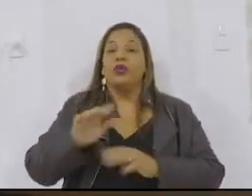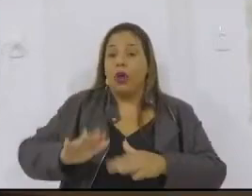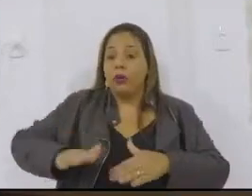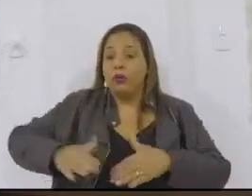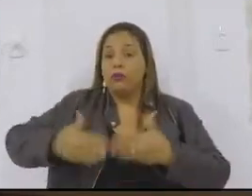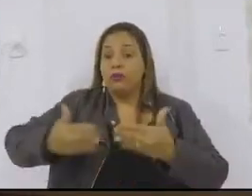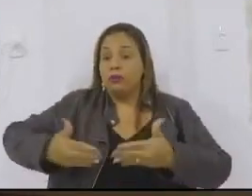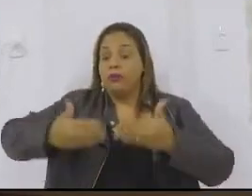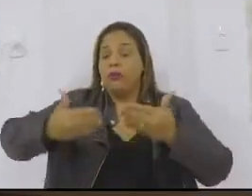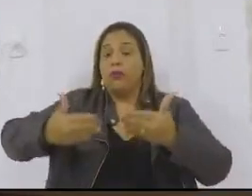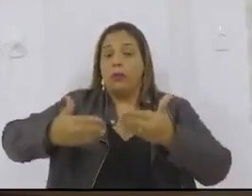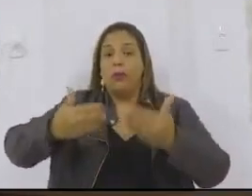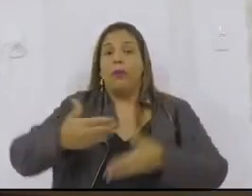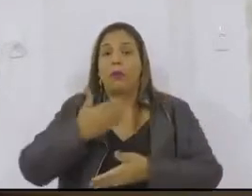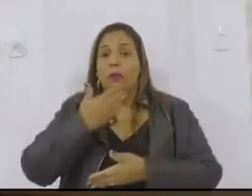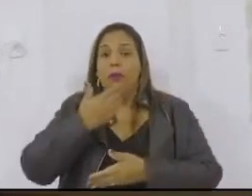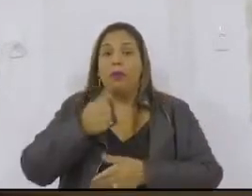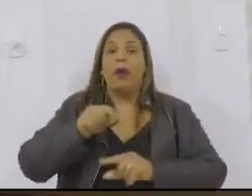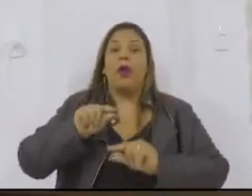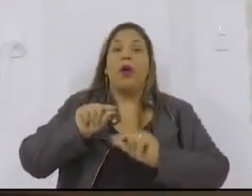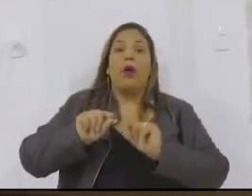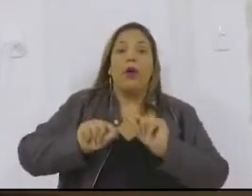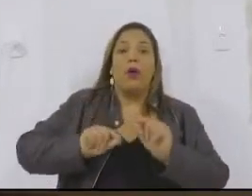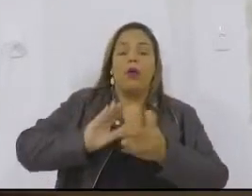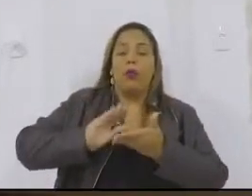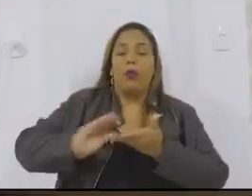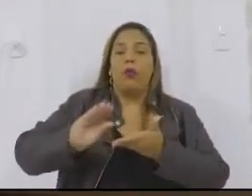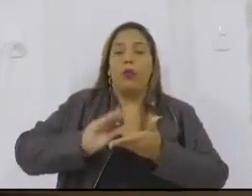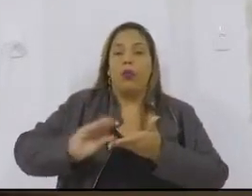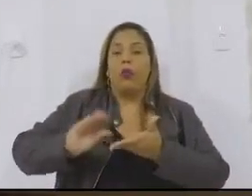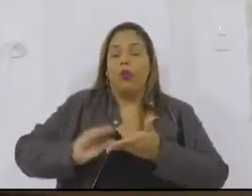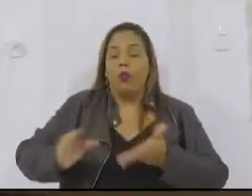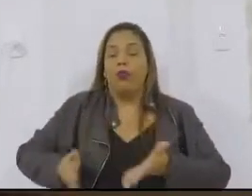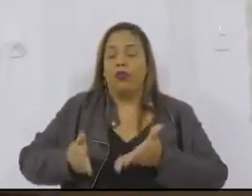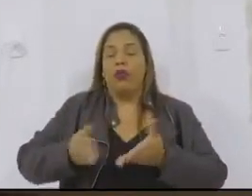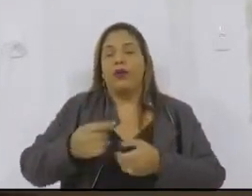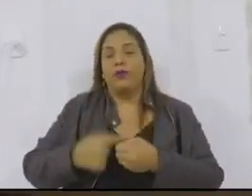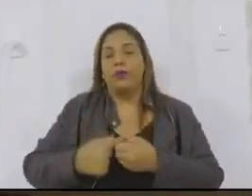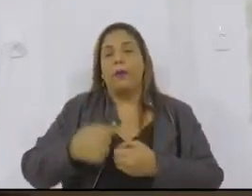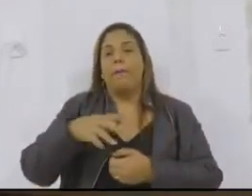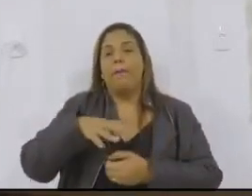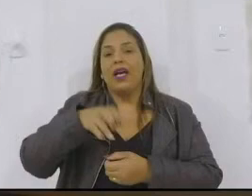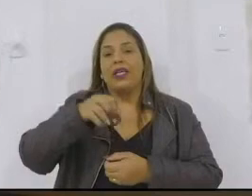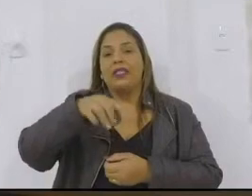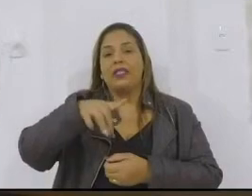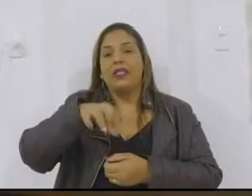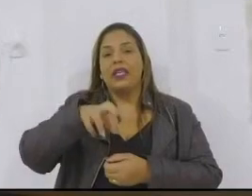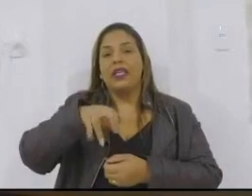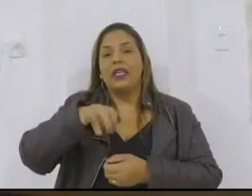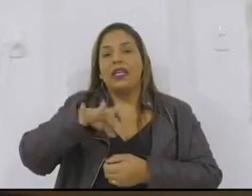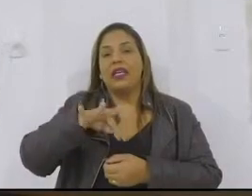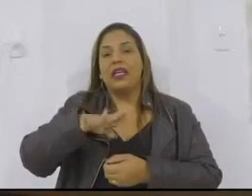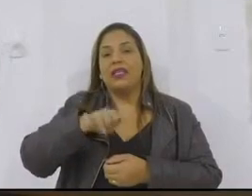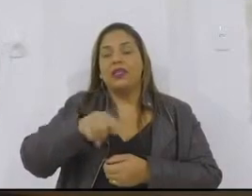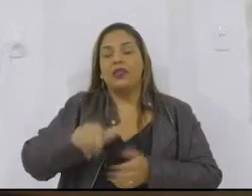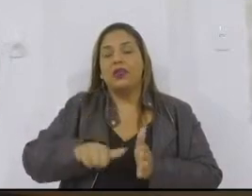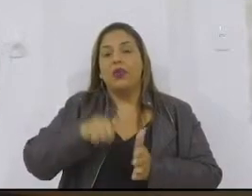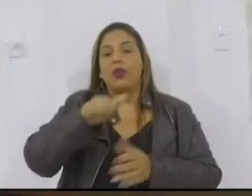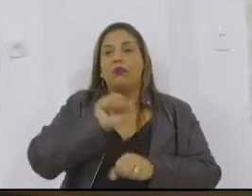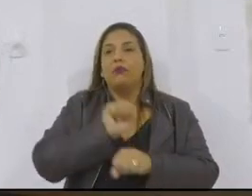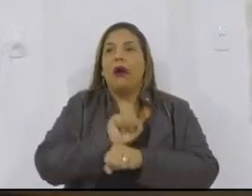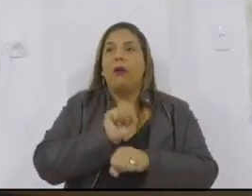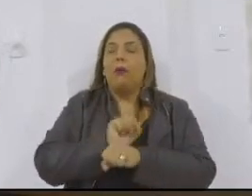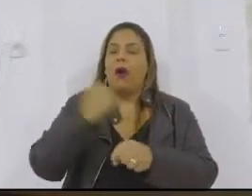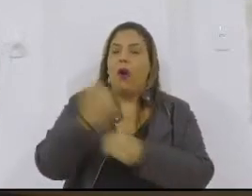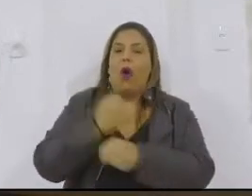e manutenção das unidades de saúde. Posto de saúde do Bandeirantes 1 encontra-se com a obra paralisada. Por isso,